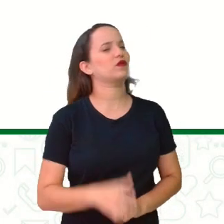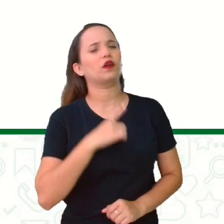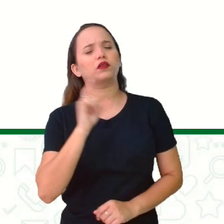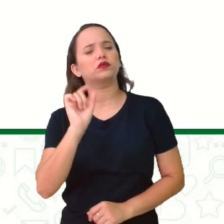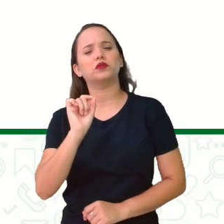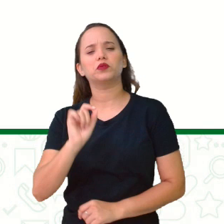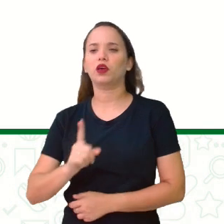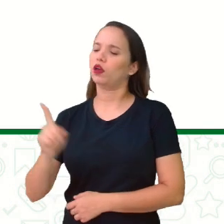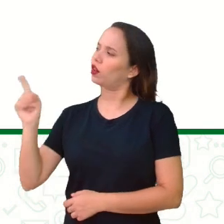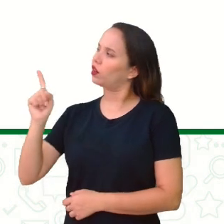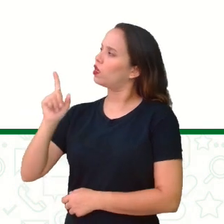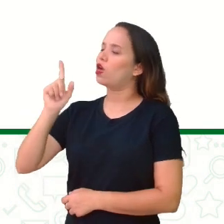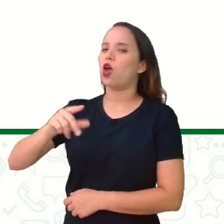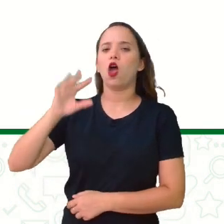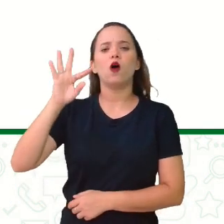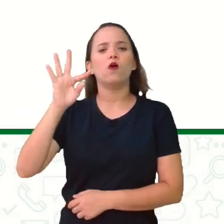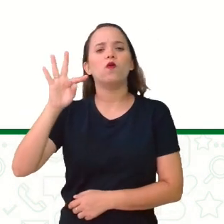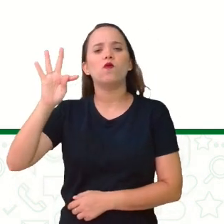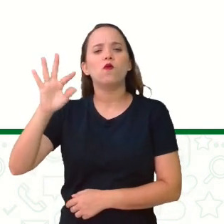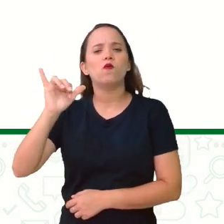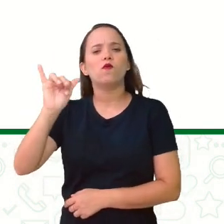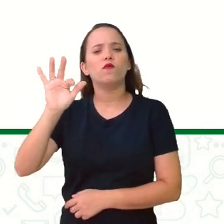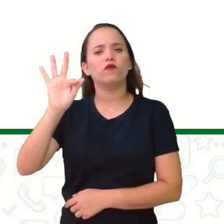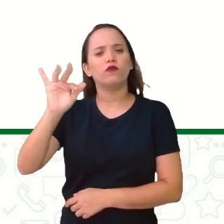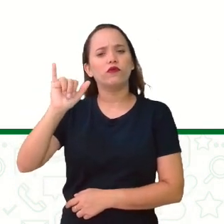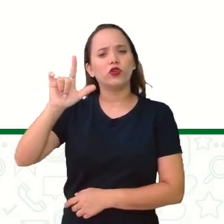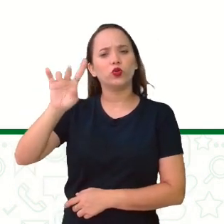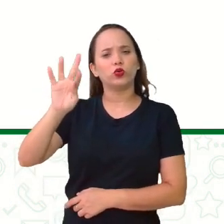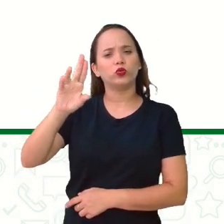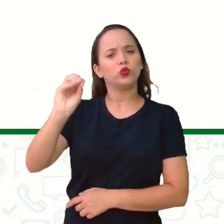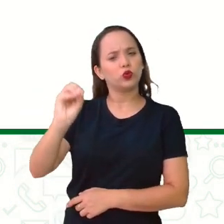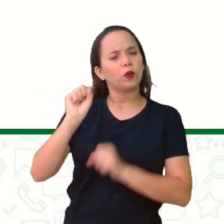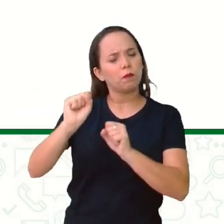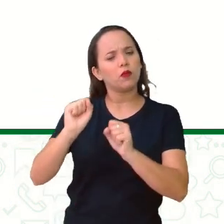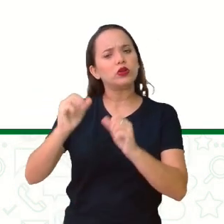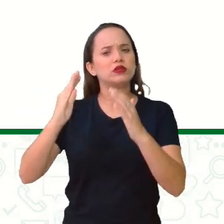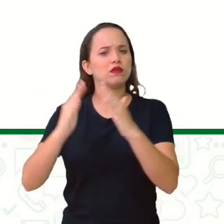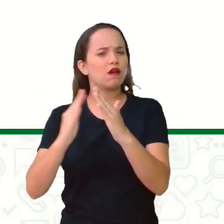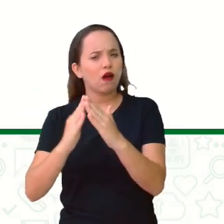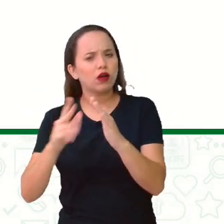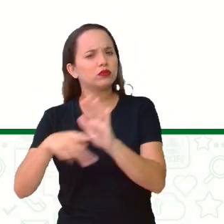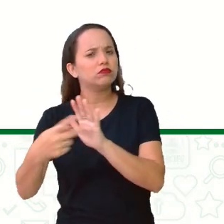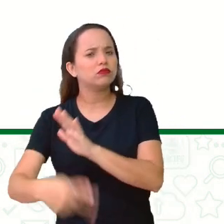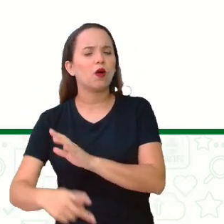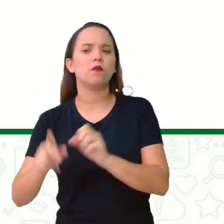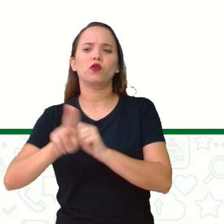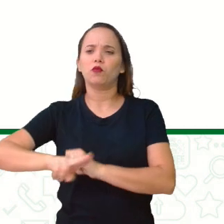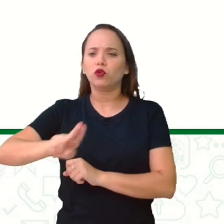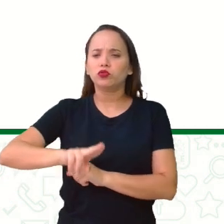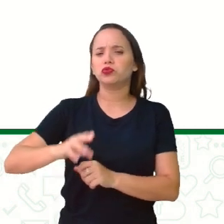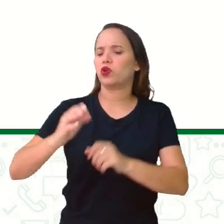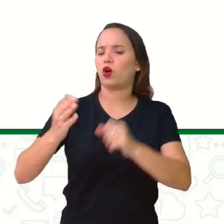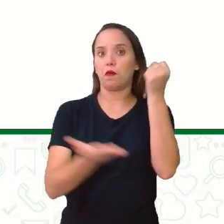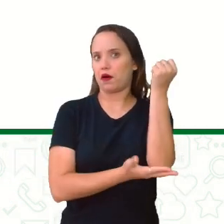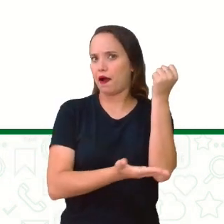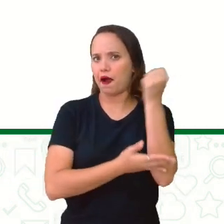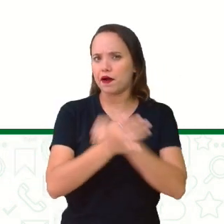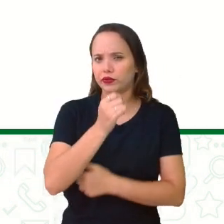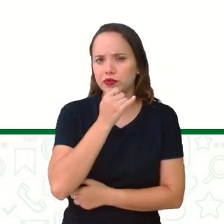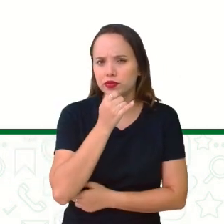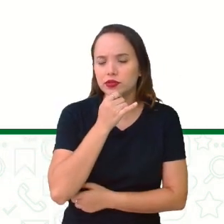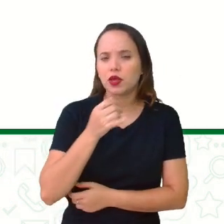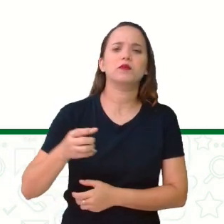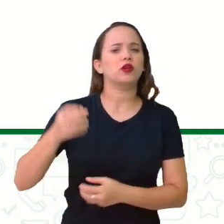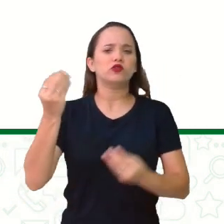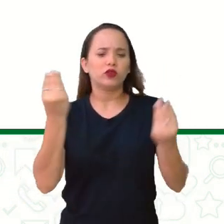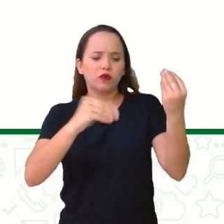um filtro, né, que a gente pode chamar de filtro caseiro. Por quê? Porque a gente pode colocar uma telinha numa garrafa PET, por exemplo, colocar